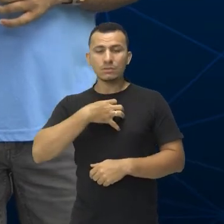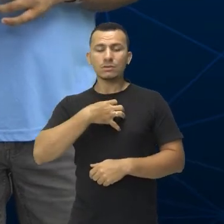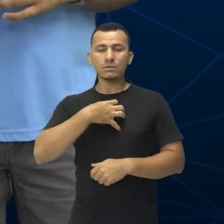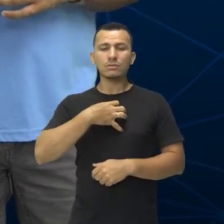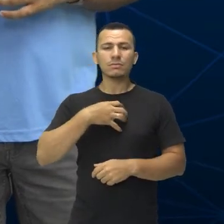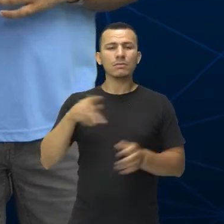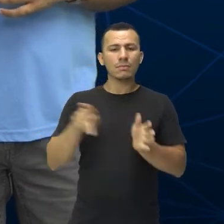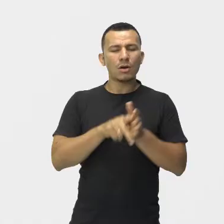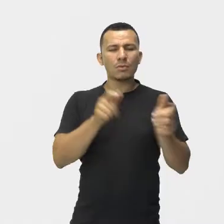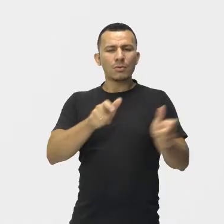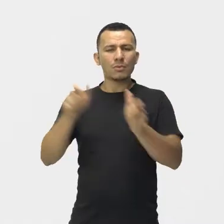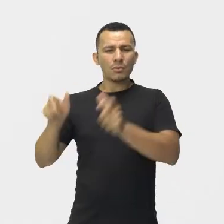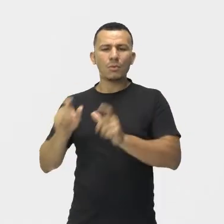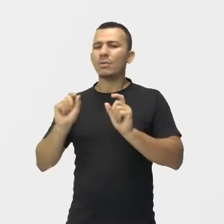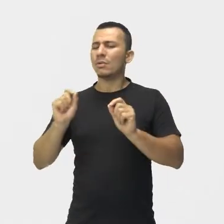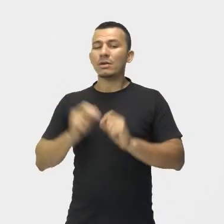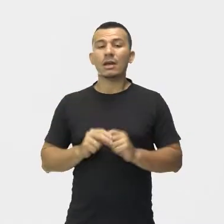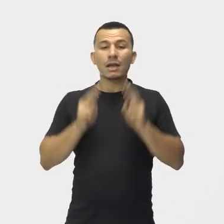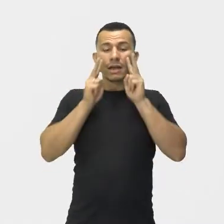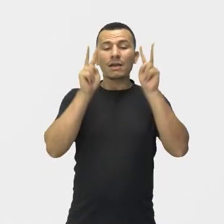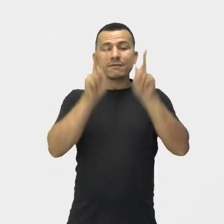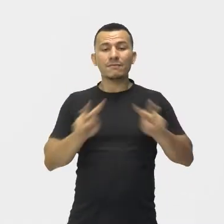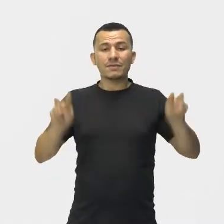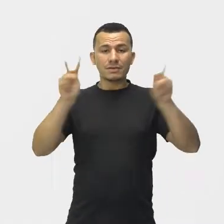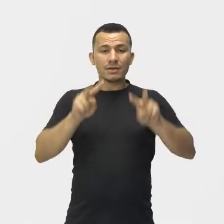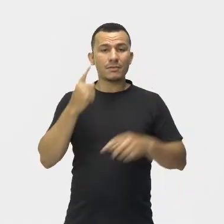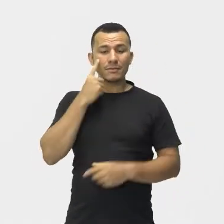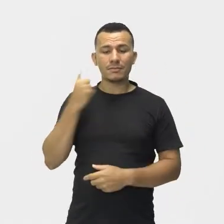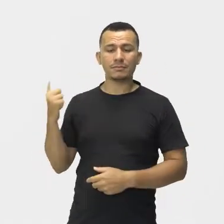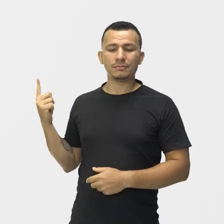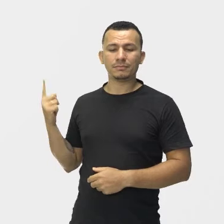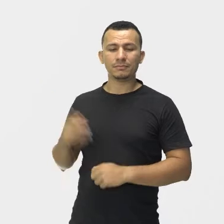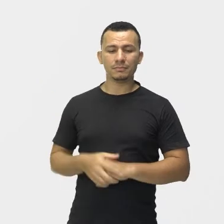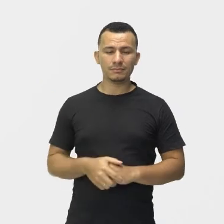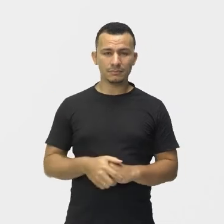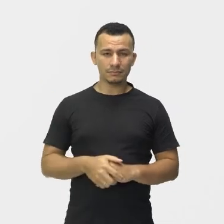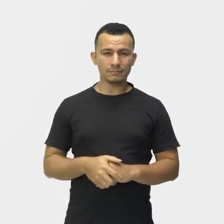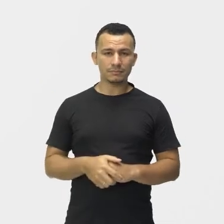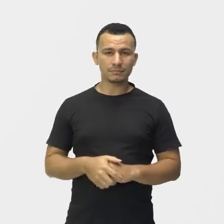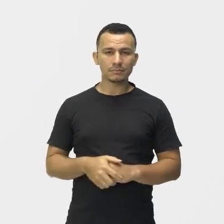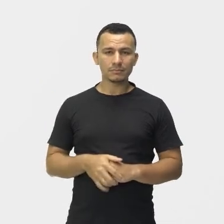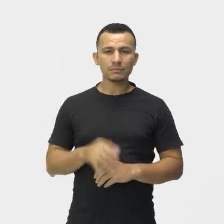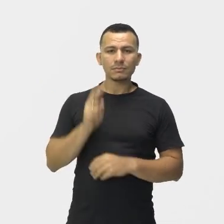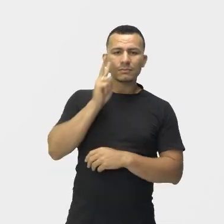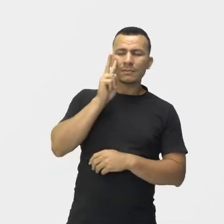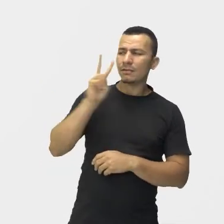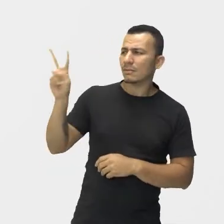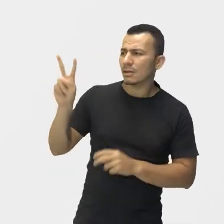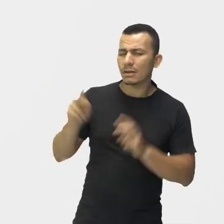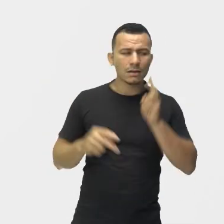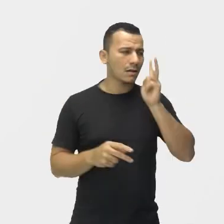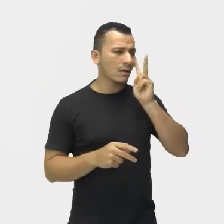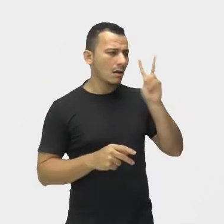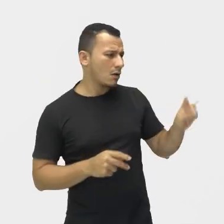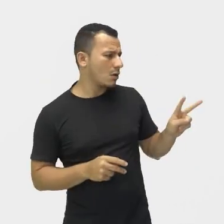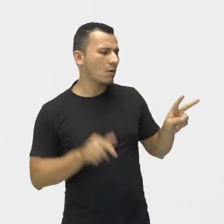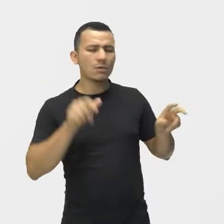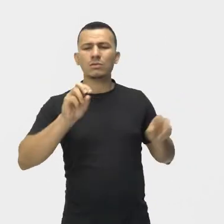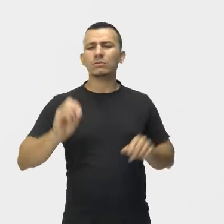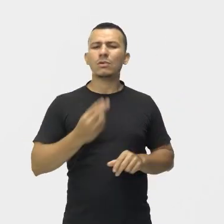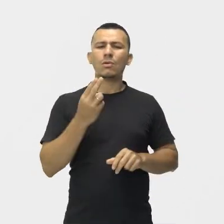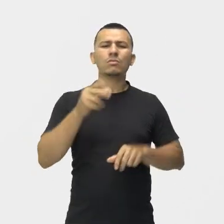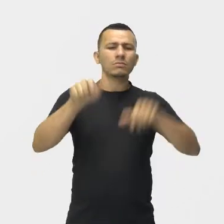com o meio ambiente, que é a visão. Aí na próxima imagem a gente observa, olha, quando se olha para algo ou alguém,